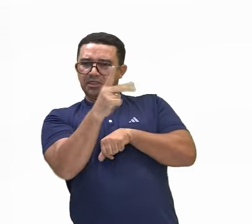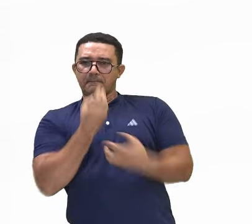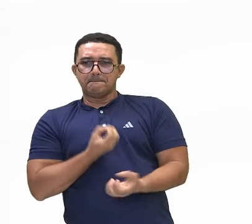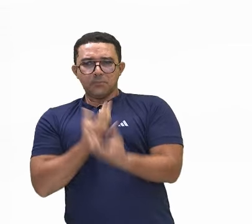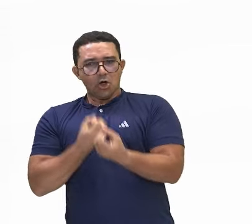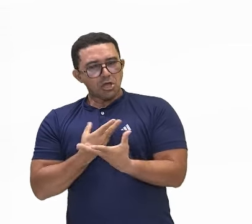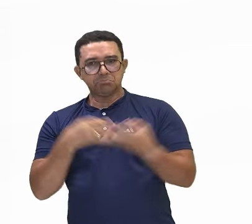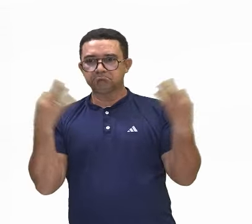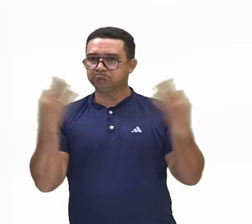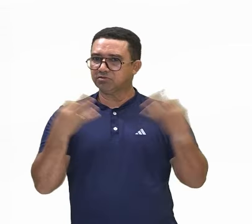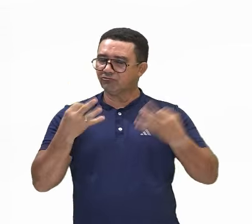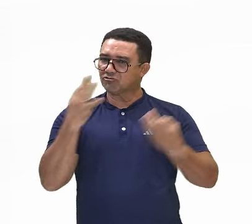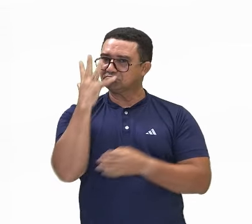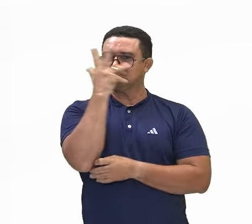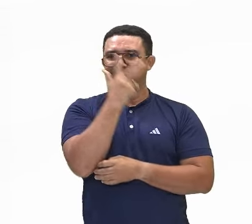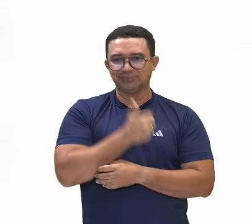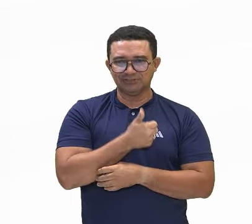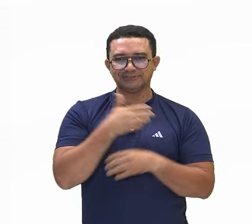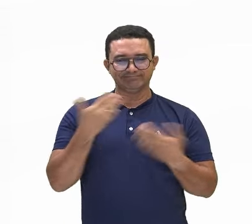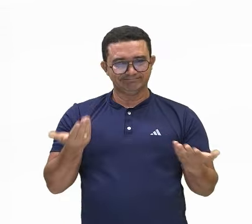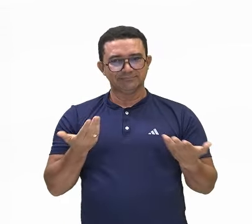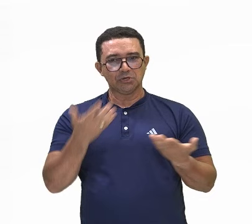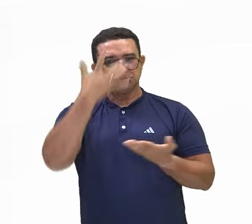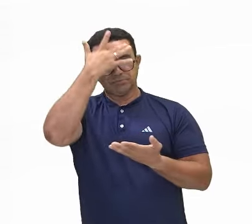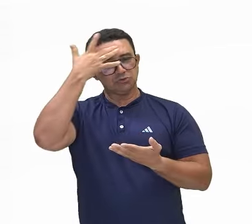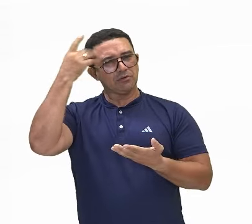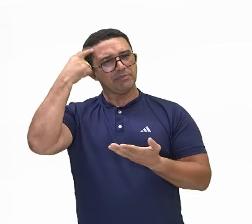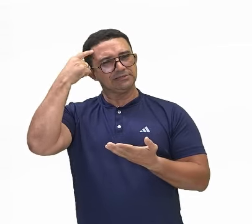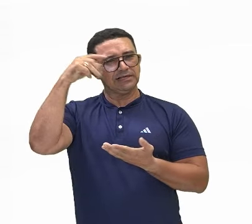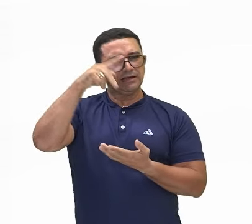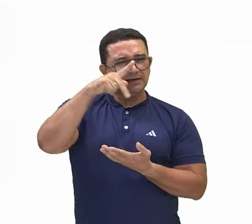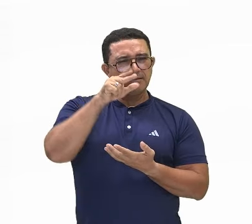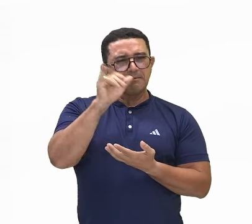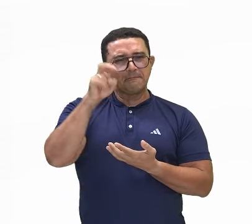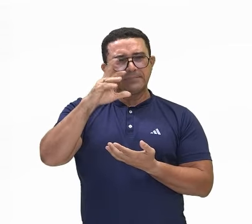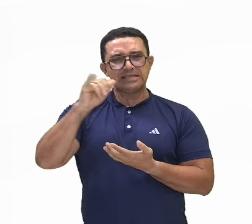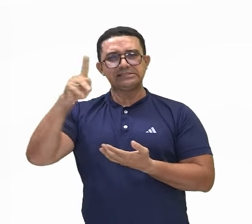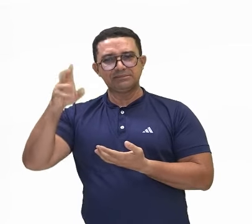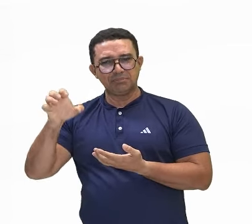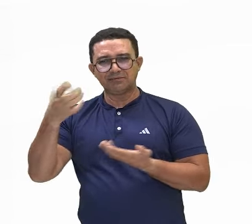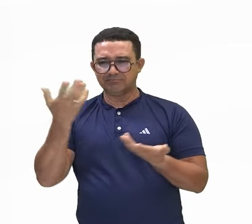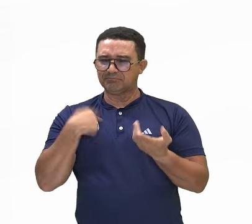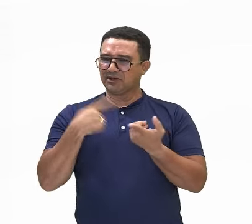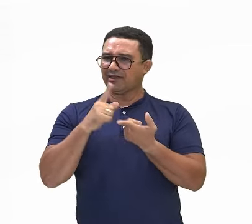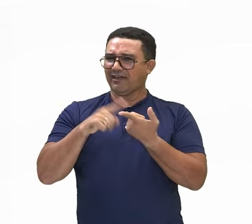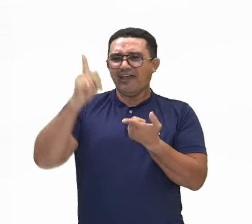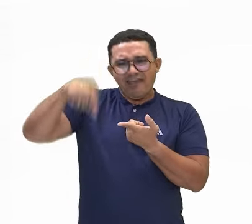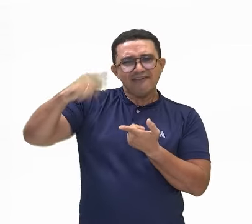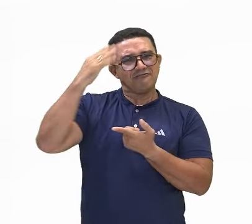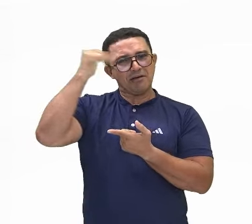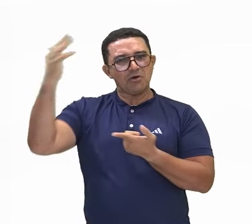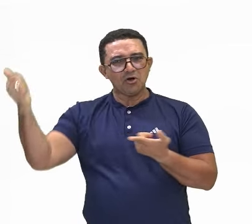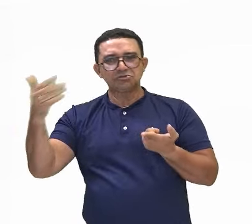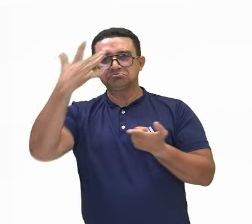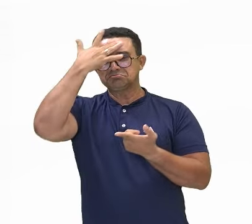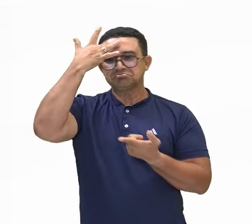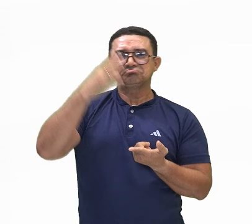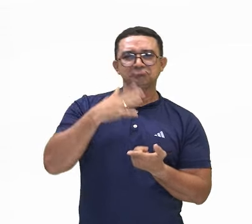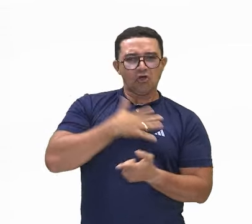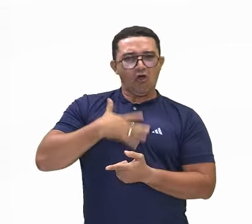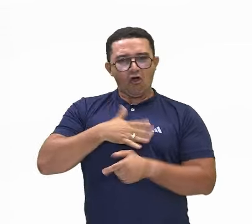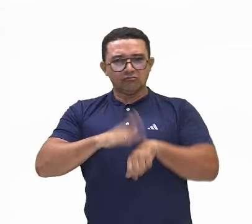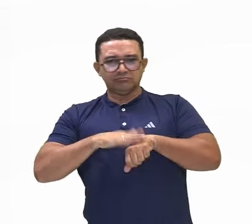Então decidiram, de fato, nomeá-lo como o príncipe dos poetas, já que ele tem todo esse glamour, digamos, nos seus